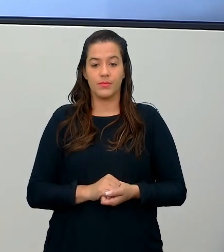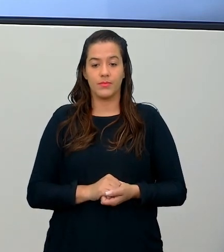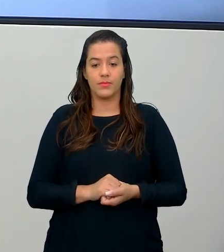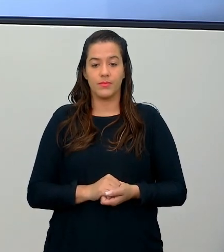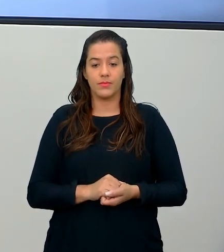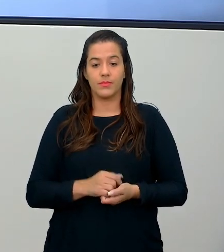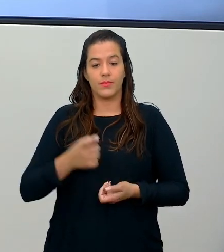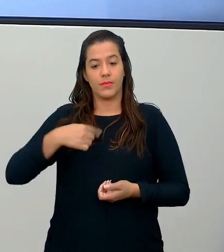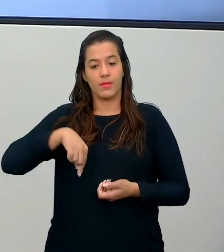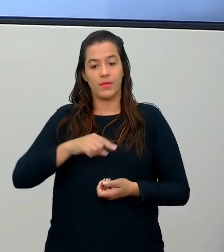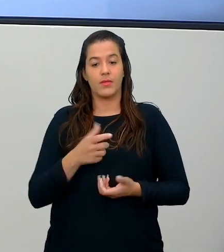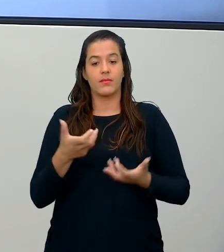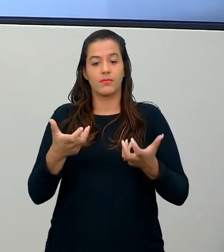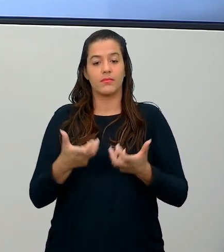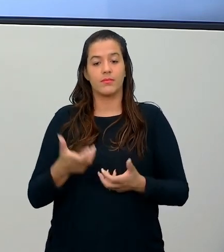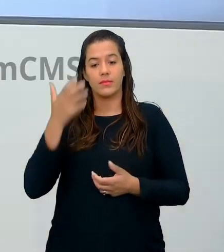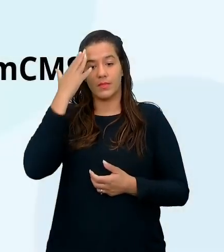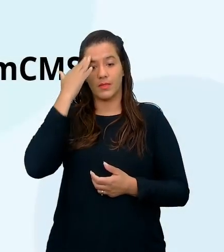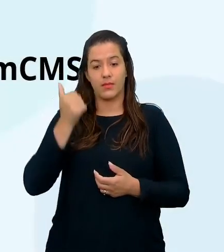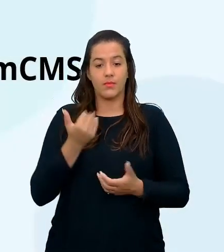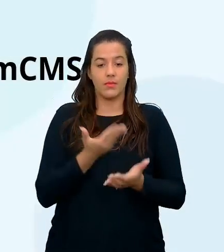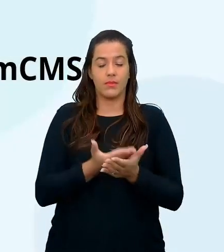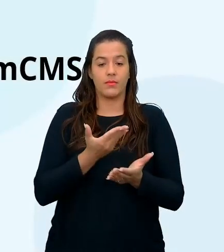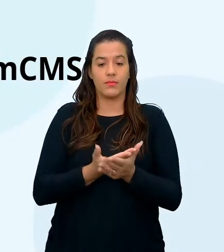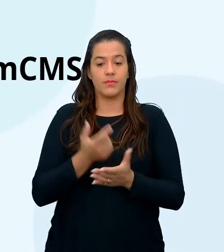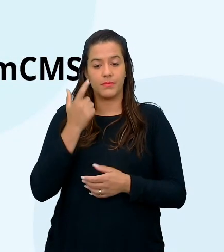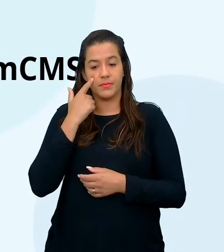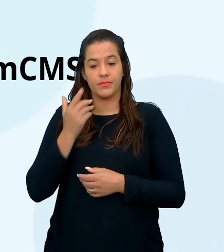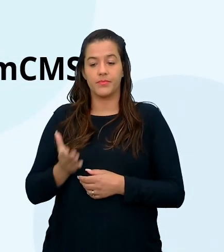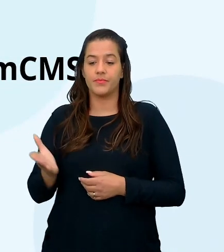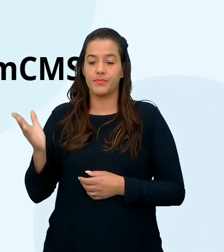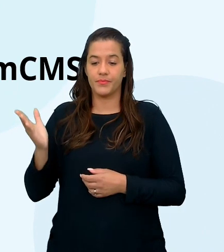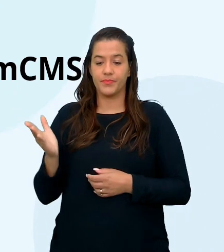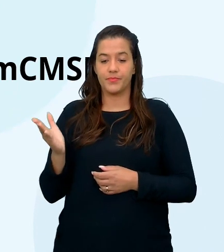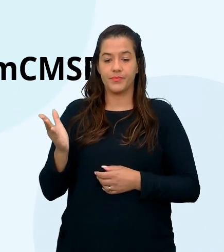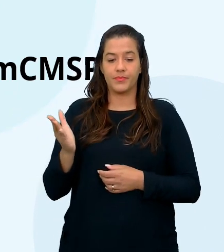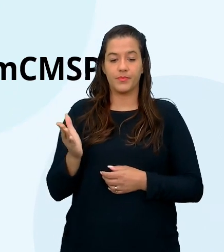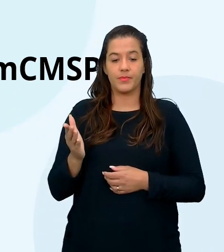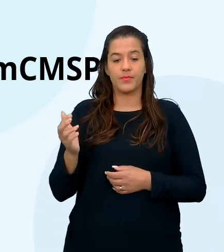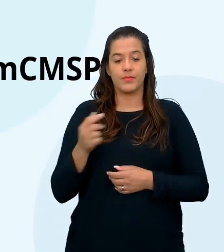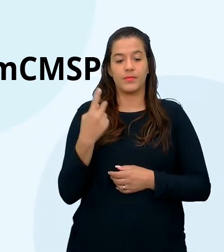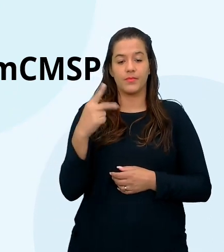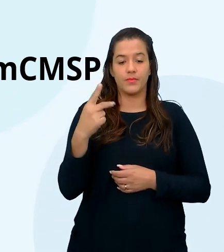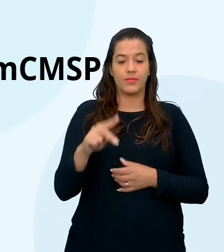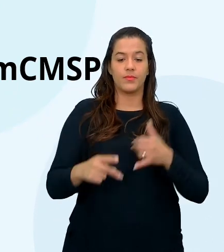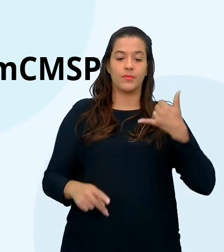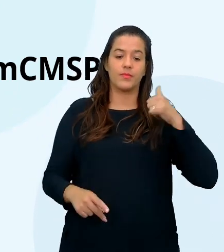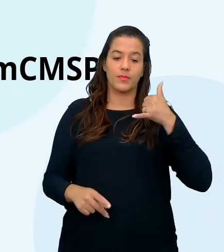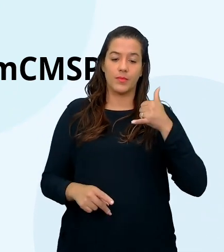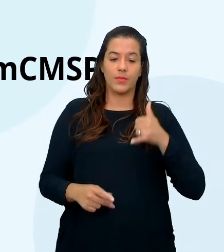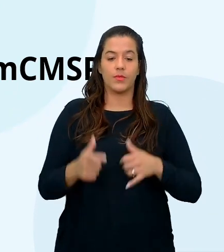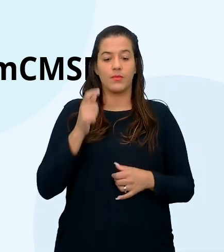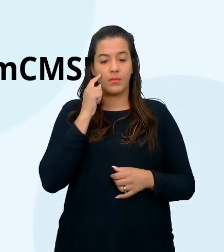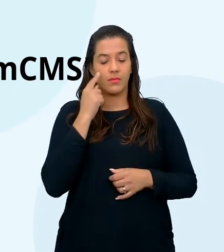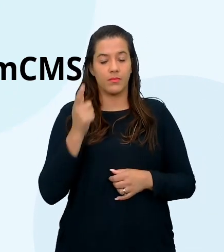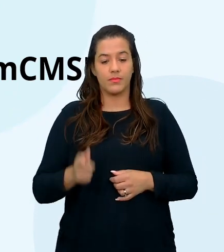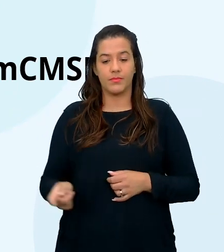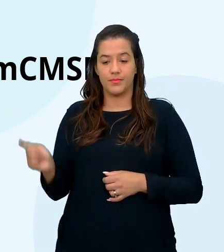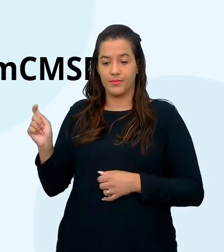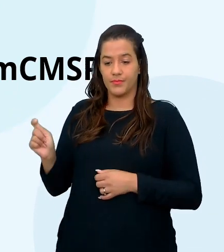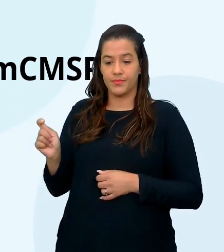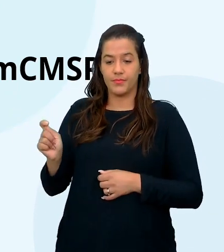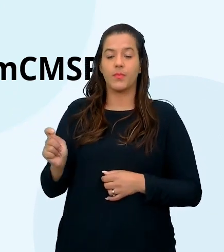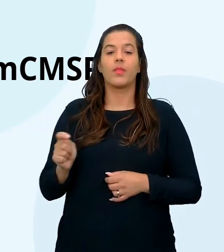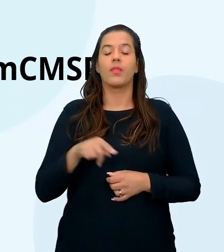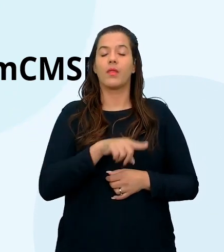a gente quer saber o que você achou dessa aula. Então, aponte aí o seu celular para o QR Code que está